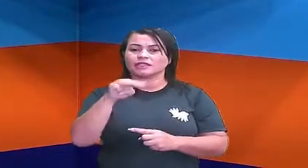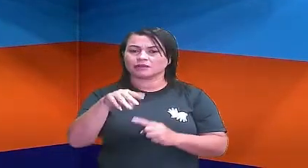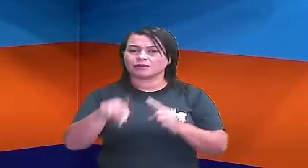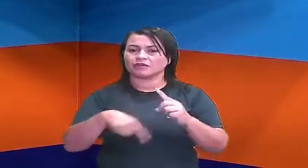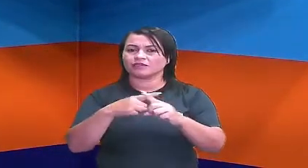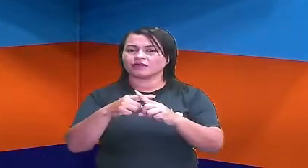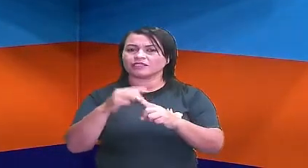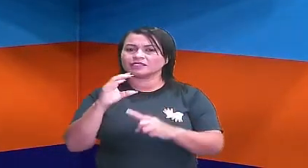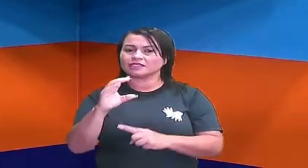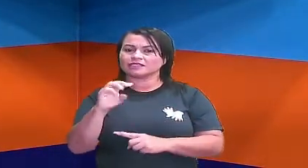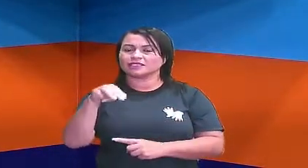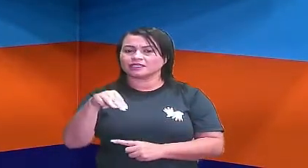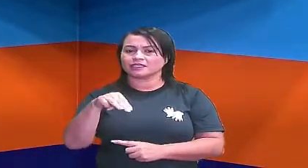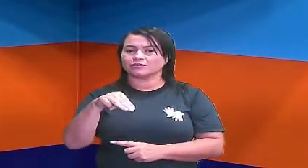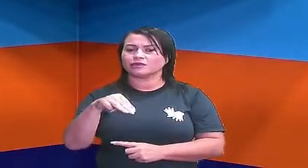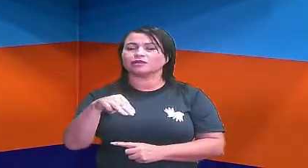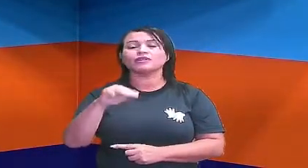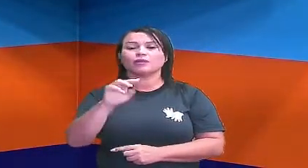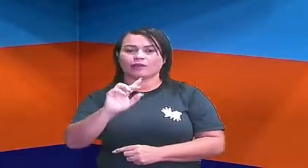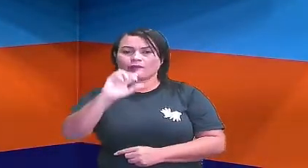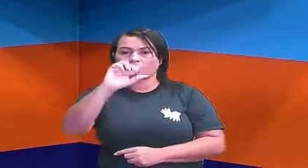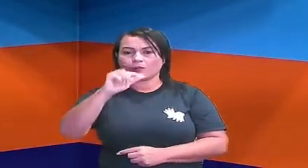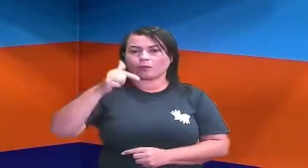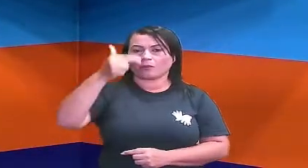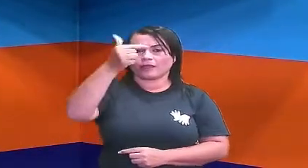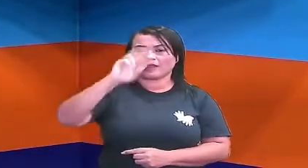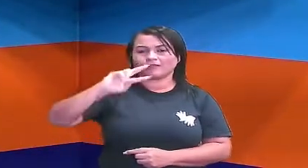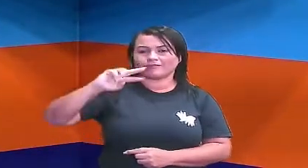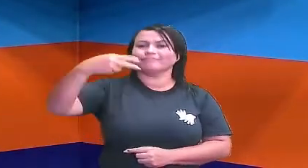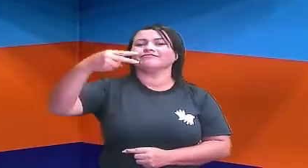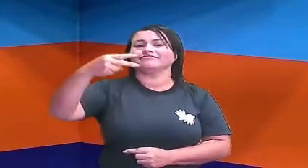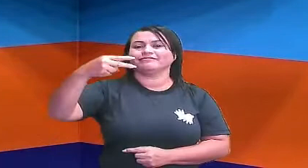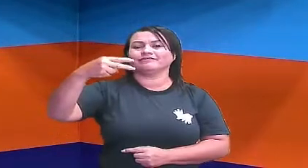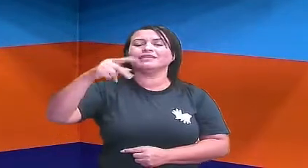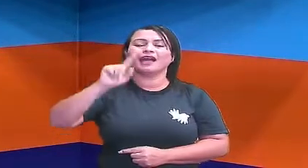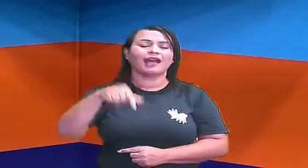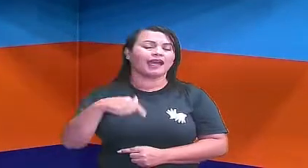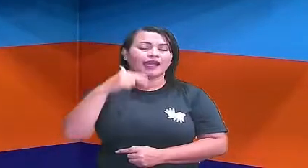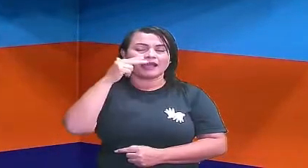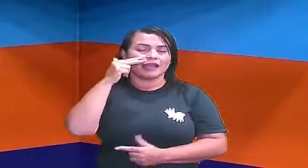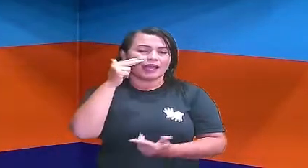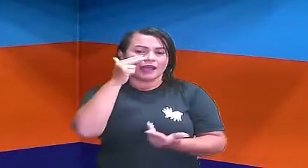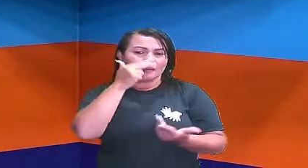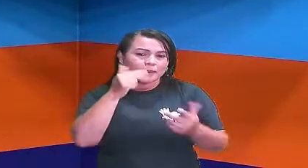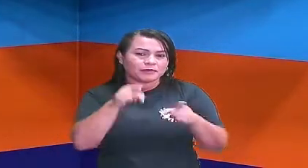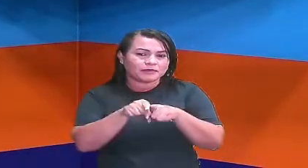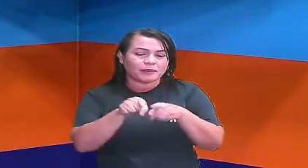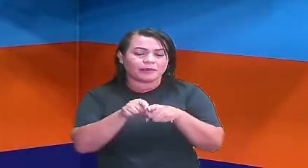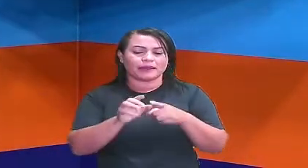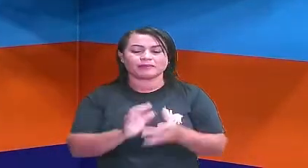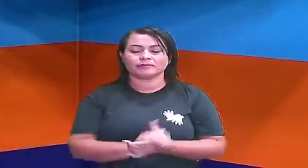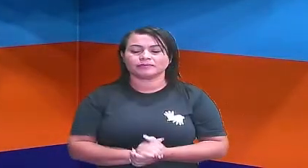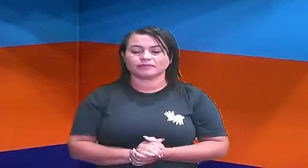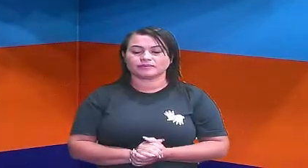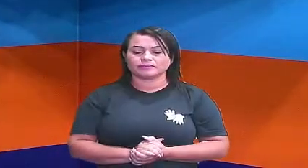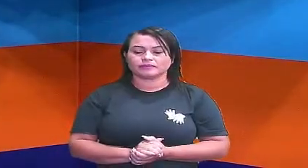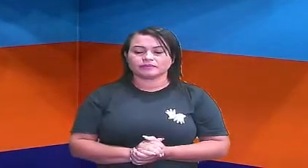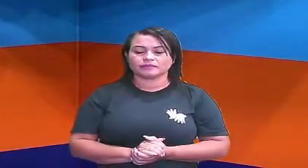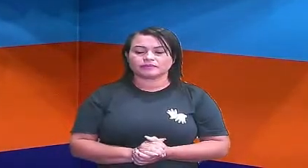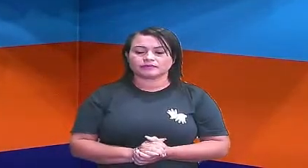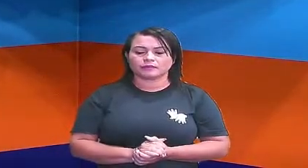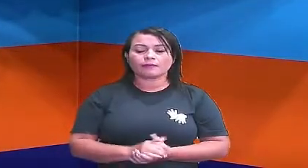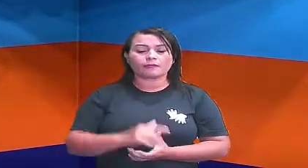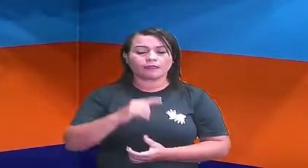centímetros, centímetros ao quadrado, ok? A ideia é essa. Então, aqui eu tenho o quê?